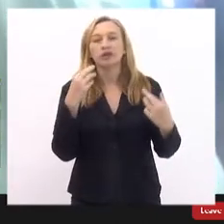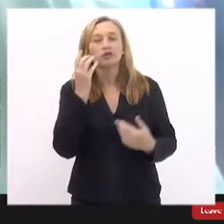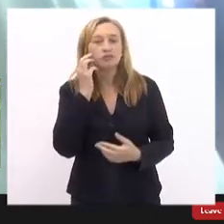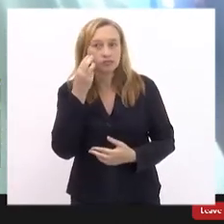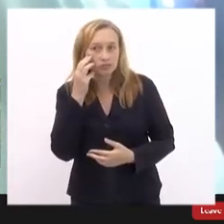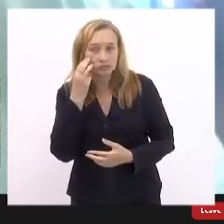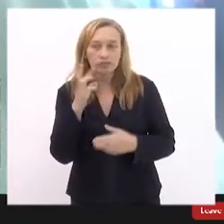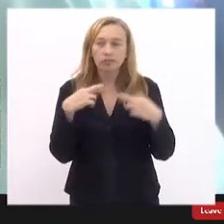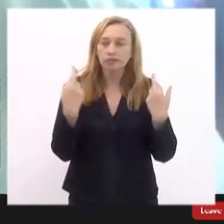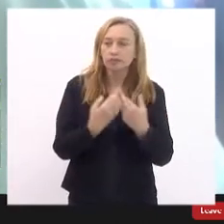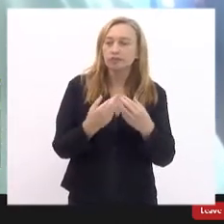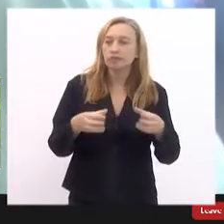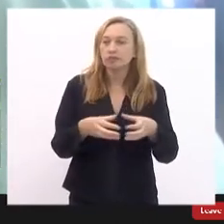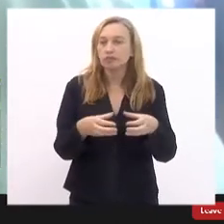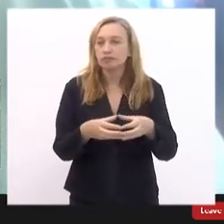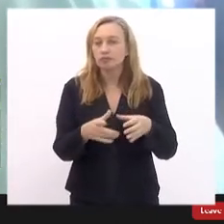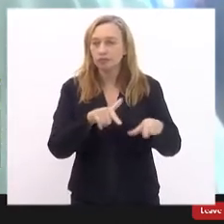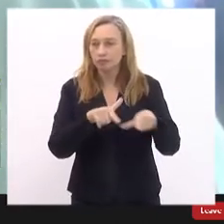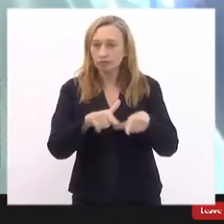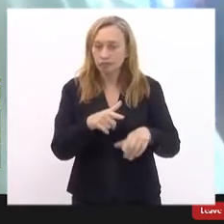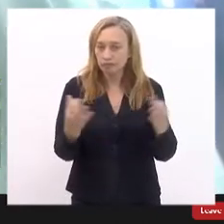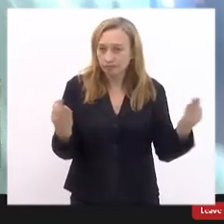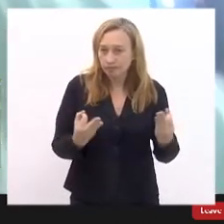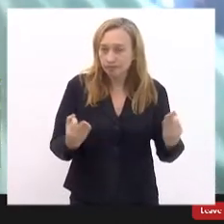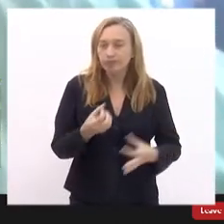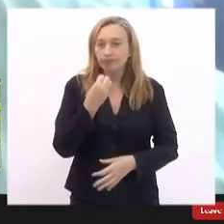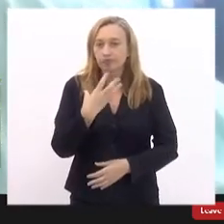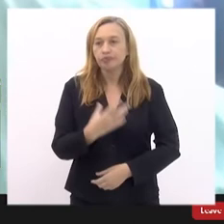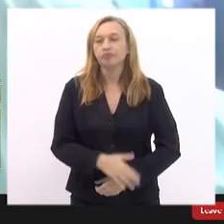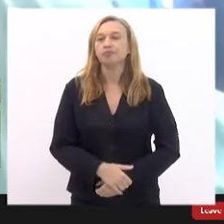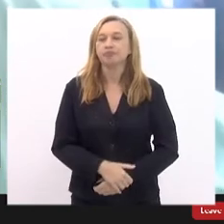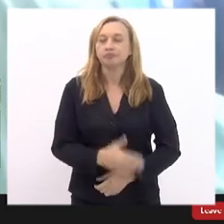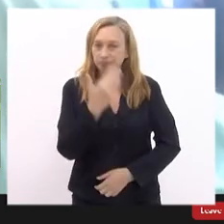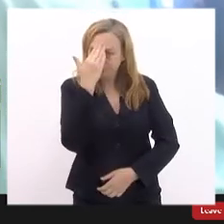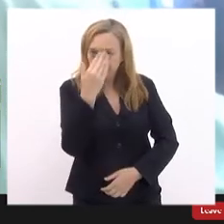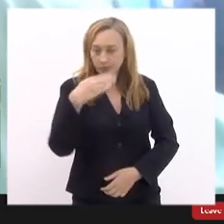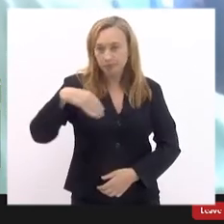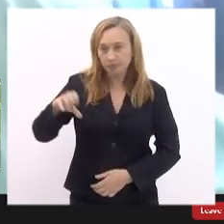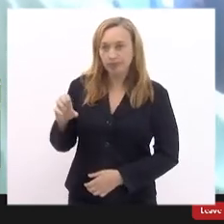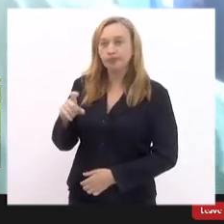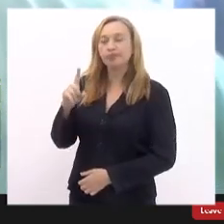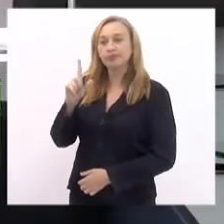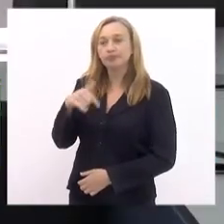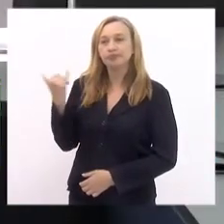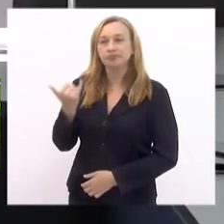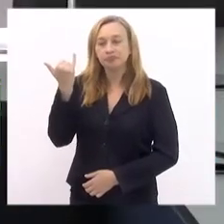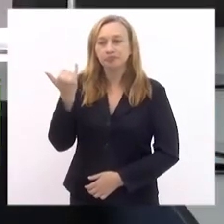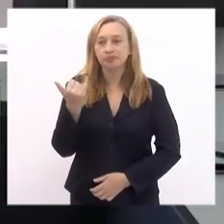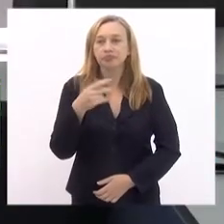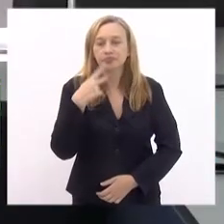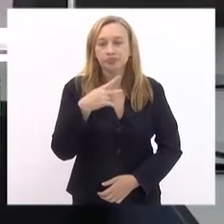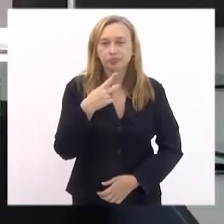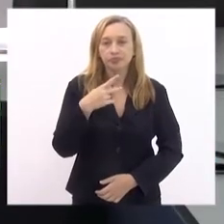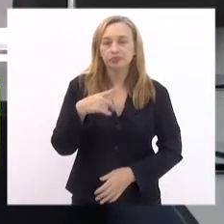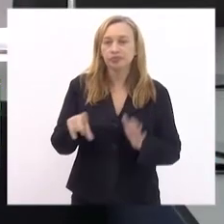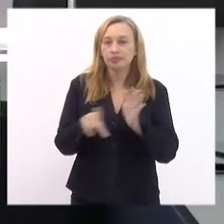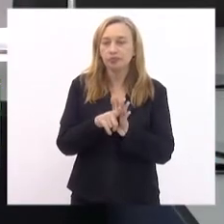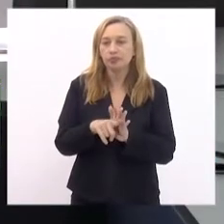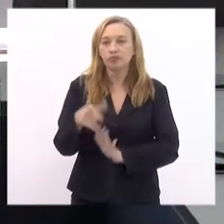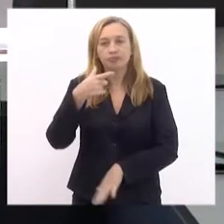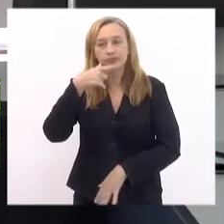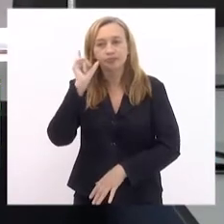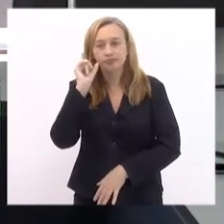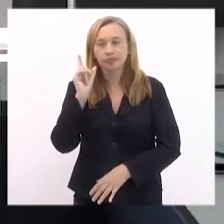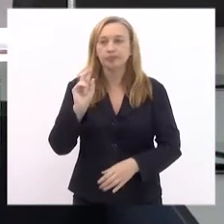de trabalho é excelente, é prática. Obrigado, Mink. É importante mencionar essa lei de ontem mesmo, porque tem a ver com a